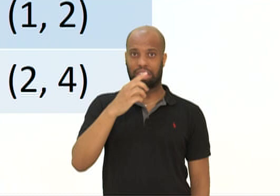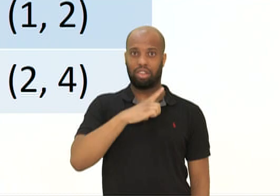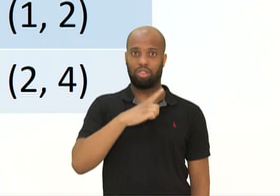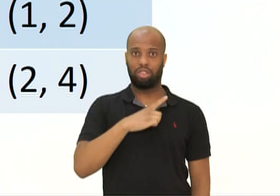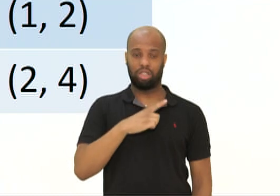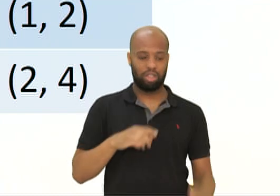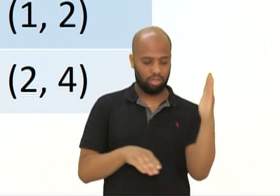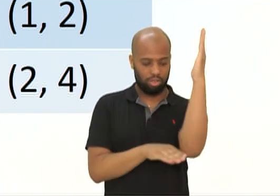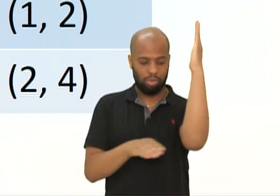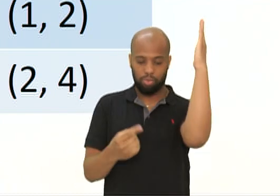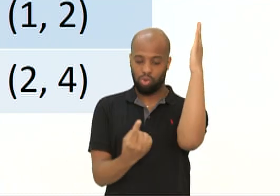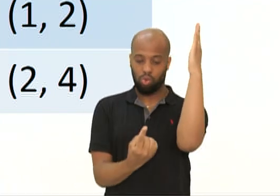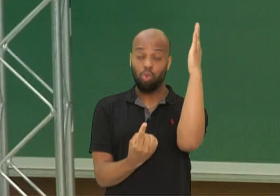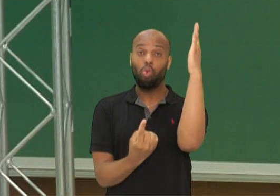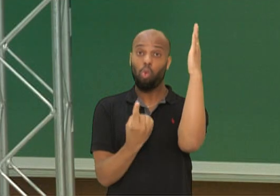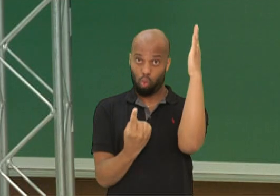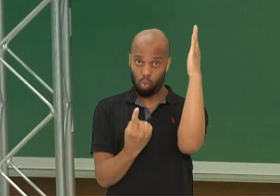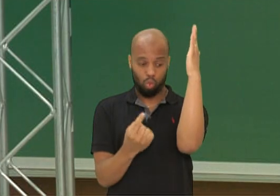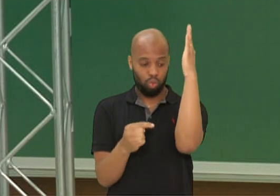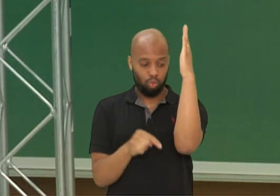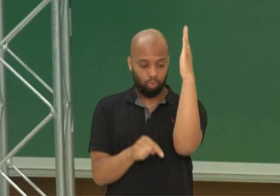para x, 2 para y.